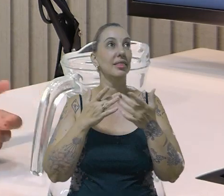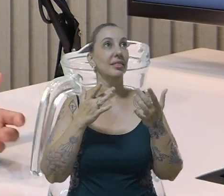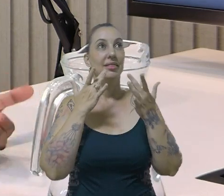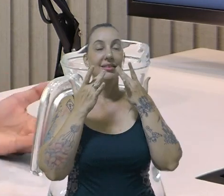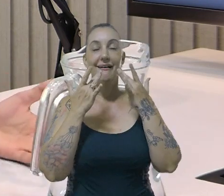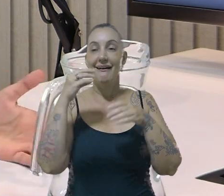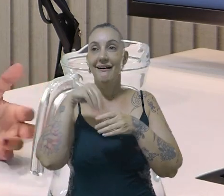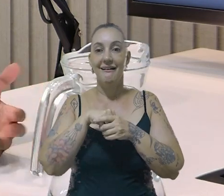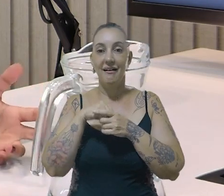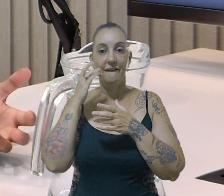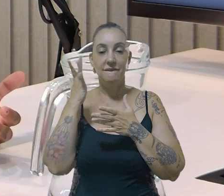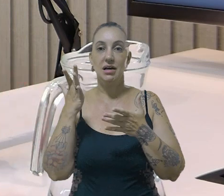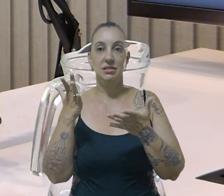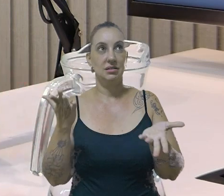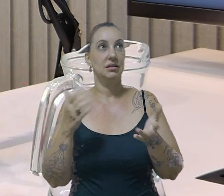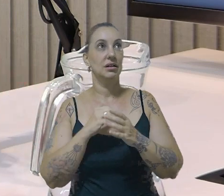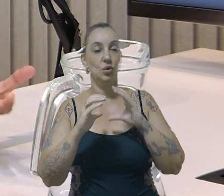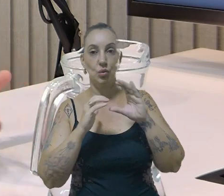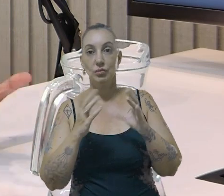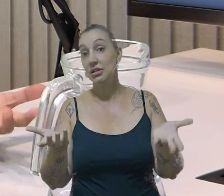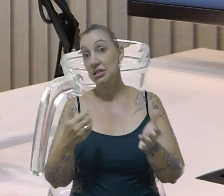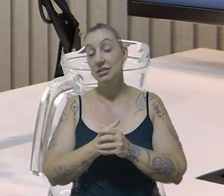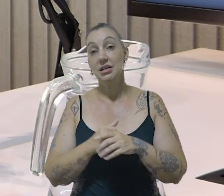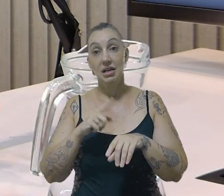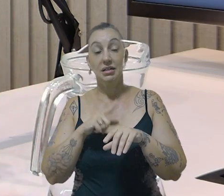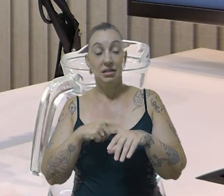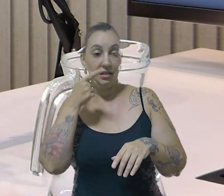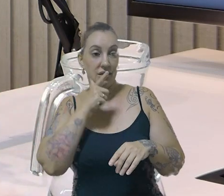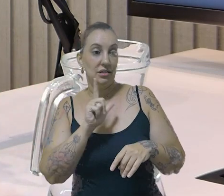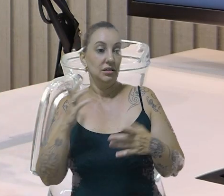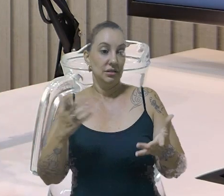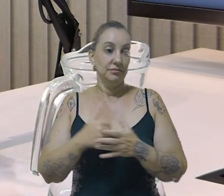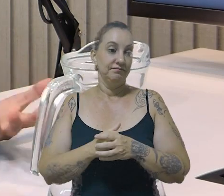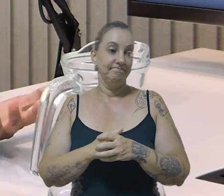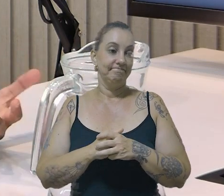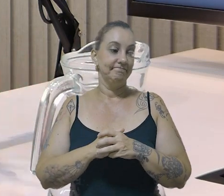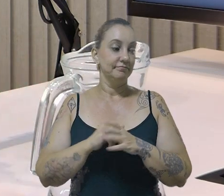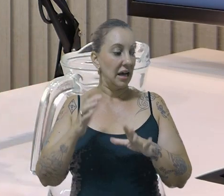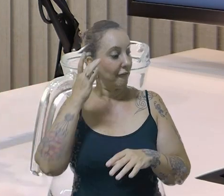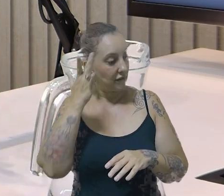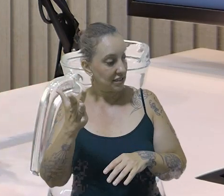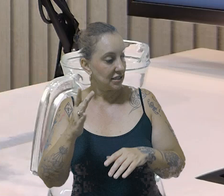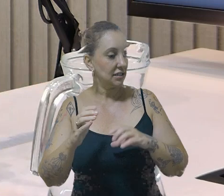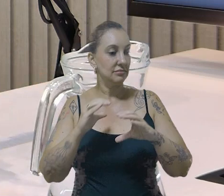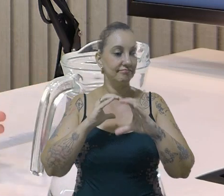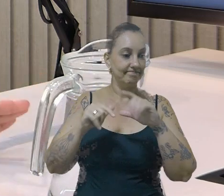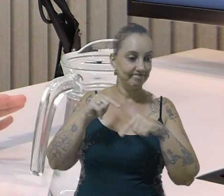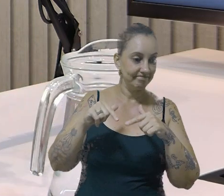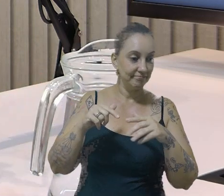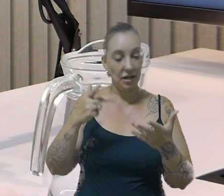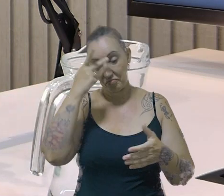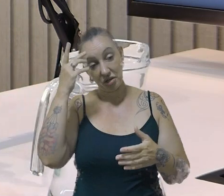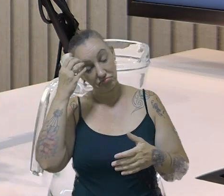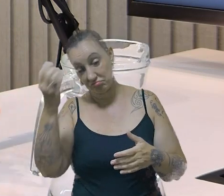e aí facilita já um pouco a comunicação né é um tempo que você leva ali no no software mas facilita muito a comunicação e tem gente que não não sabe